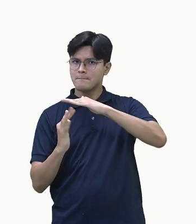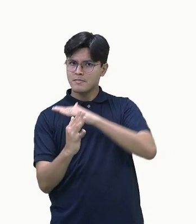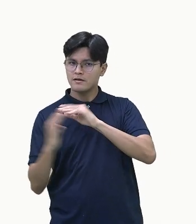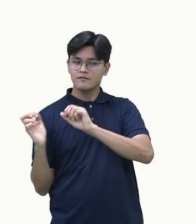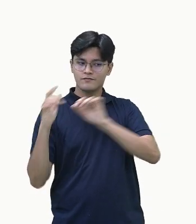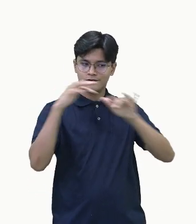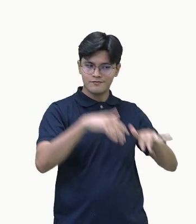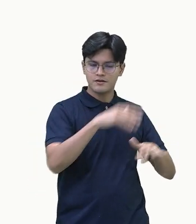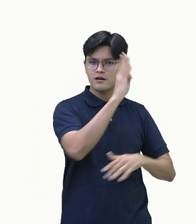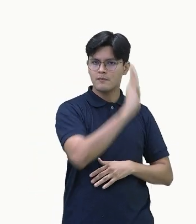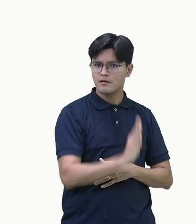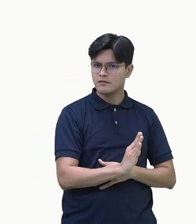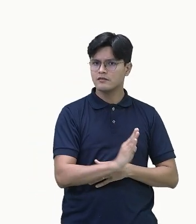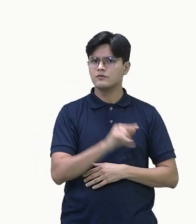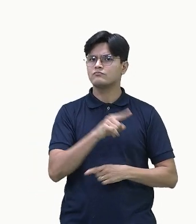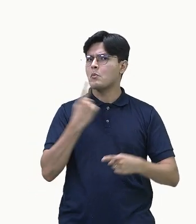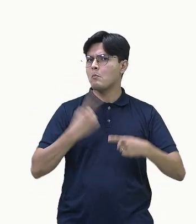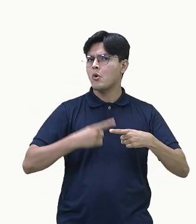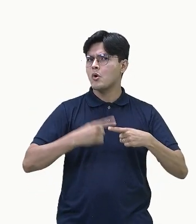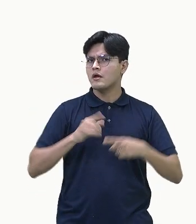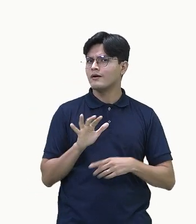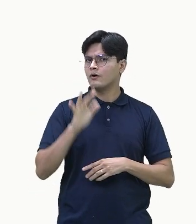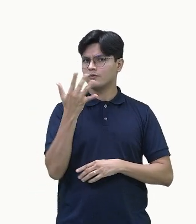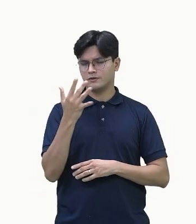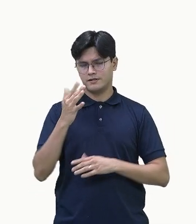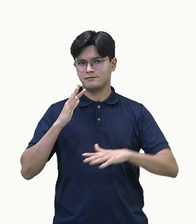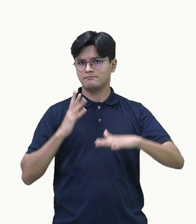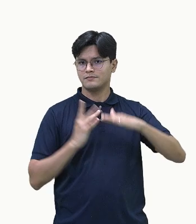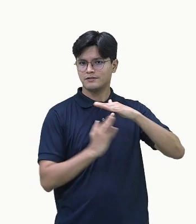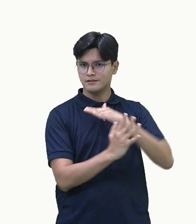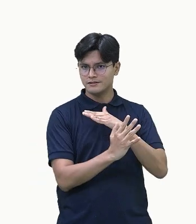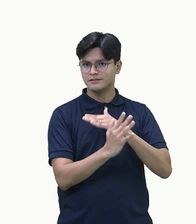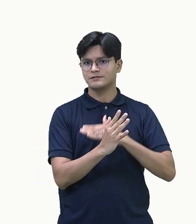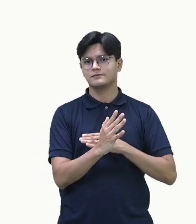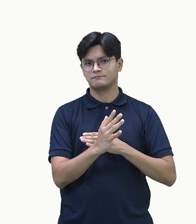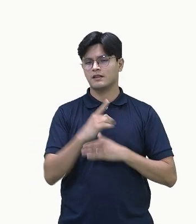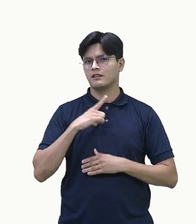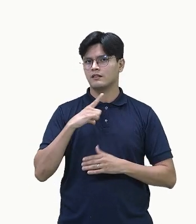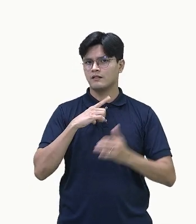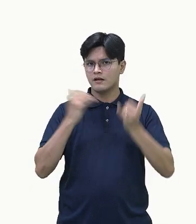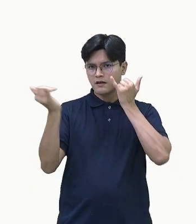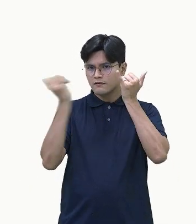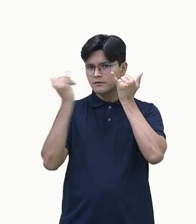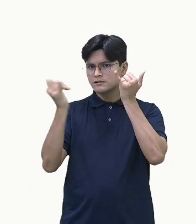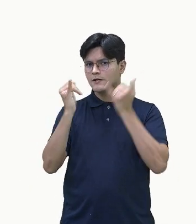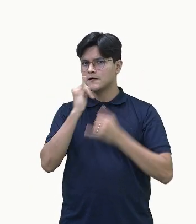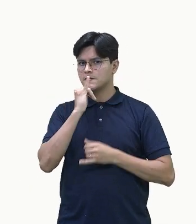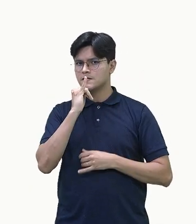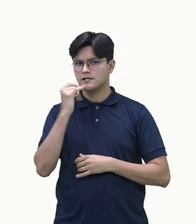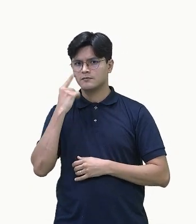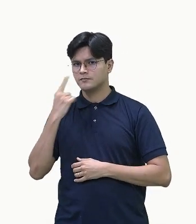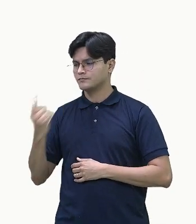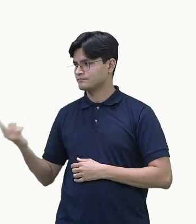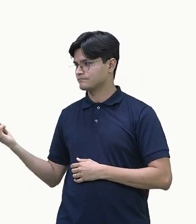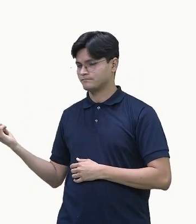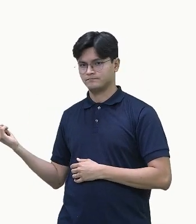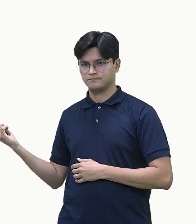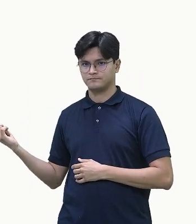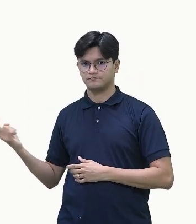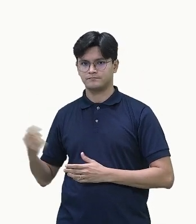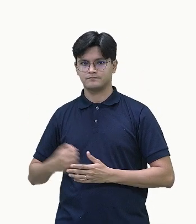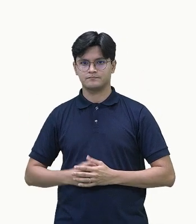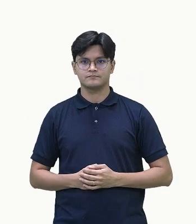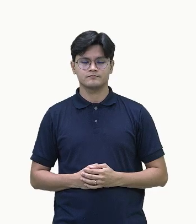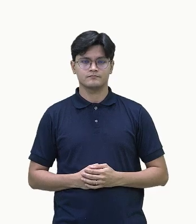do Sul. Houve um aumento do número de homens sul-americanos vindo para o Brasil desde 2018.